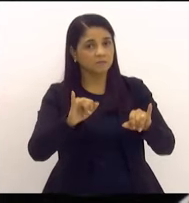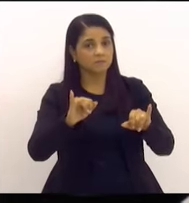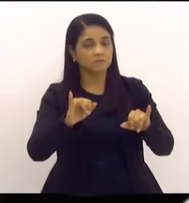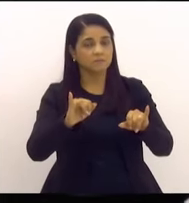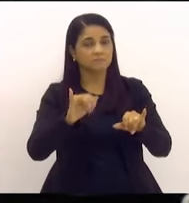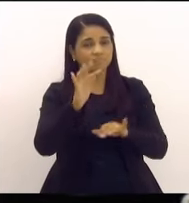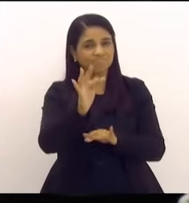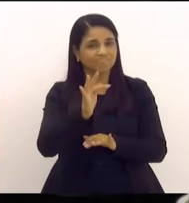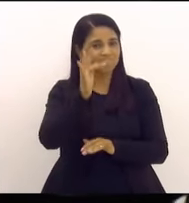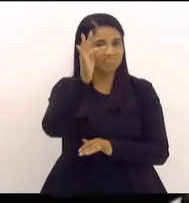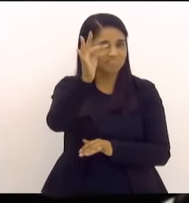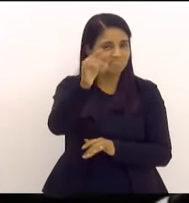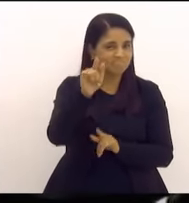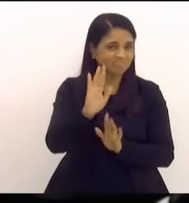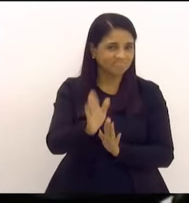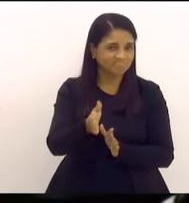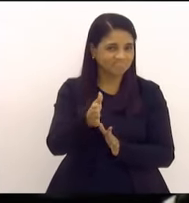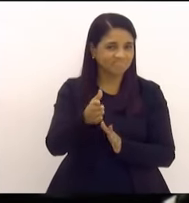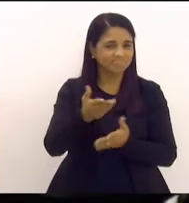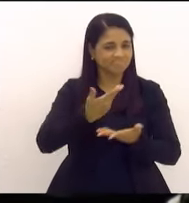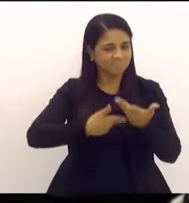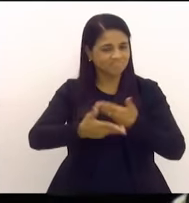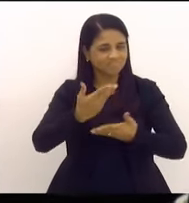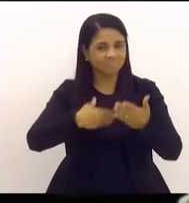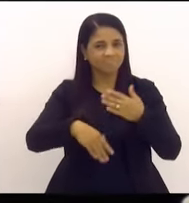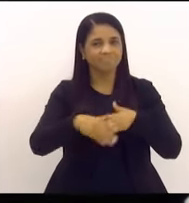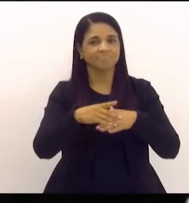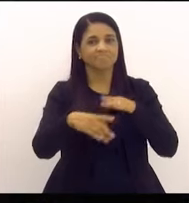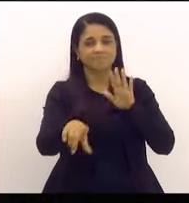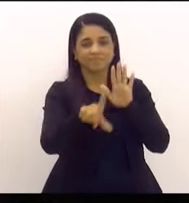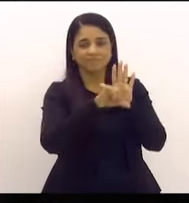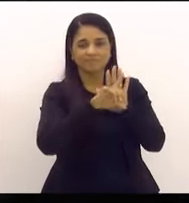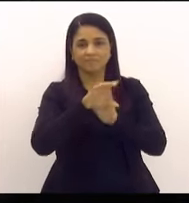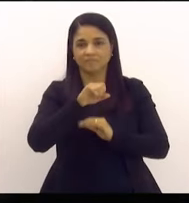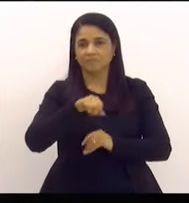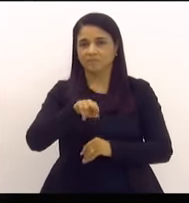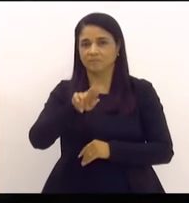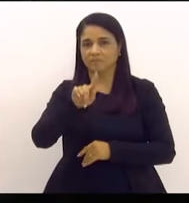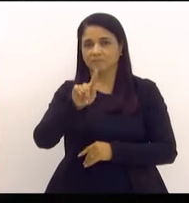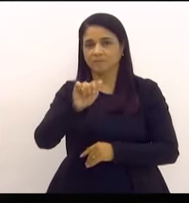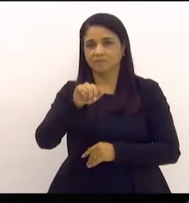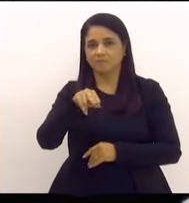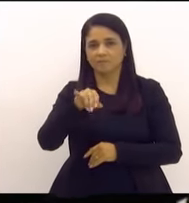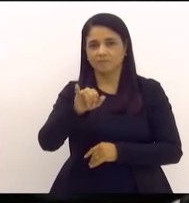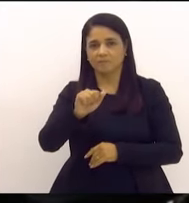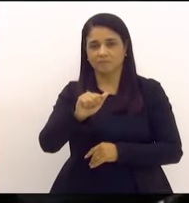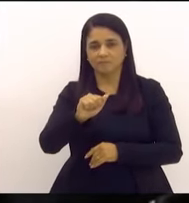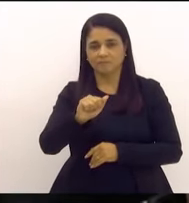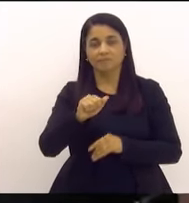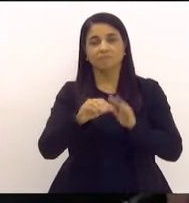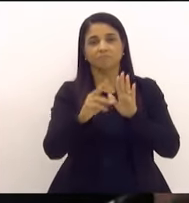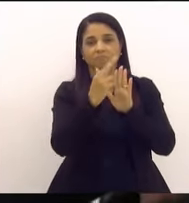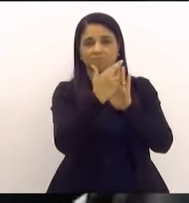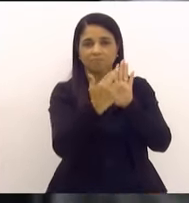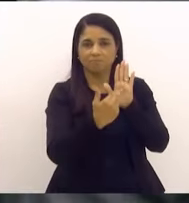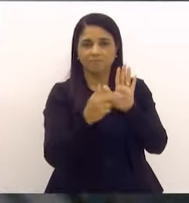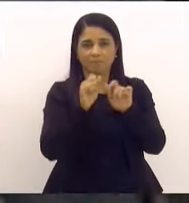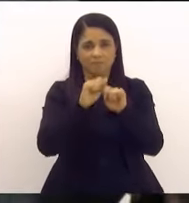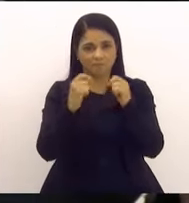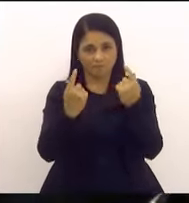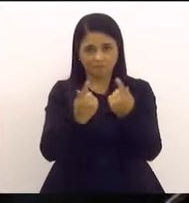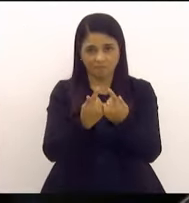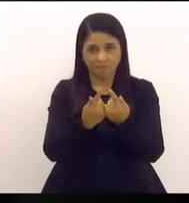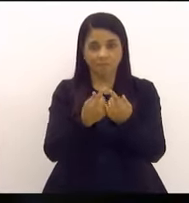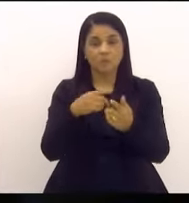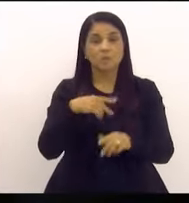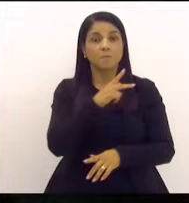que acontecerá pela vinda da lei orgânica para ser regulamentada aqui pela Alerj, uma